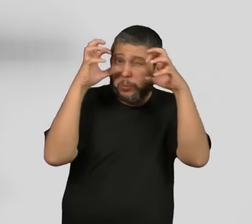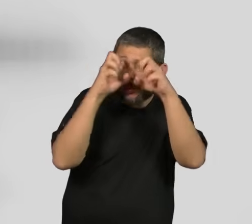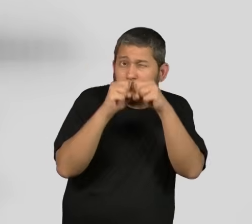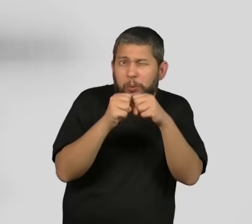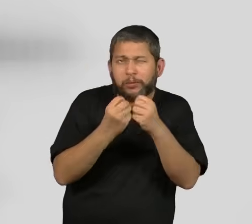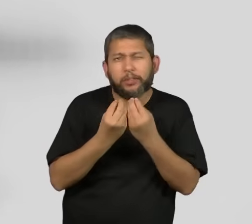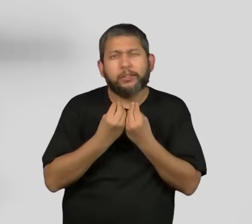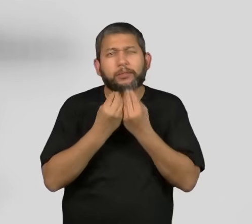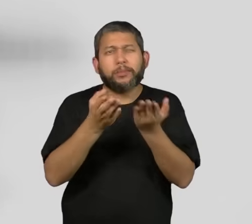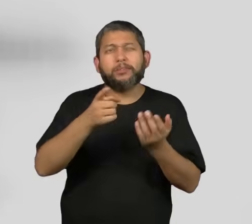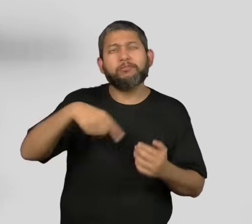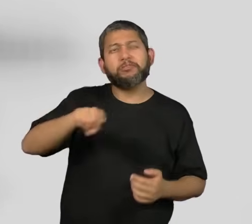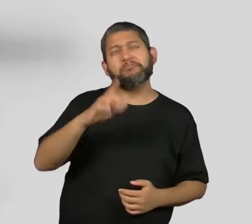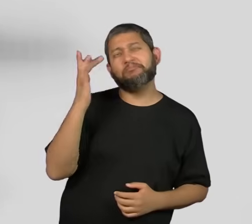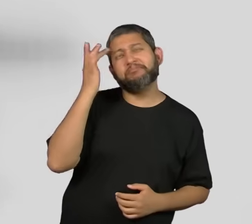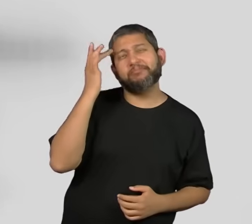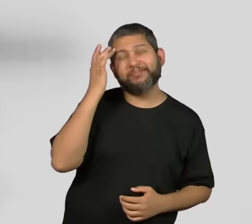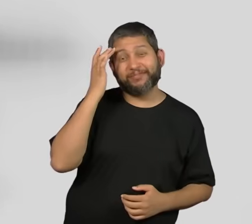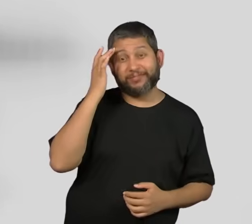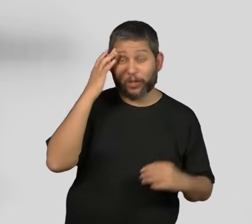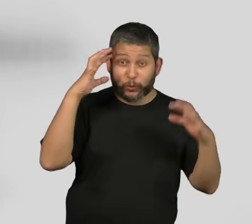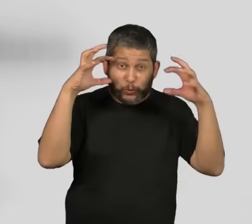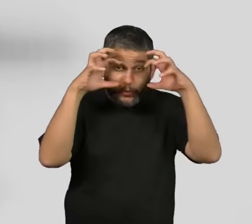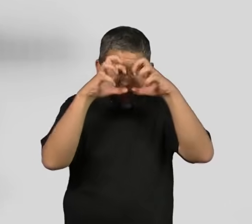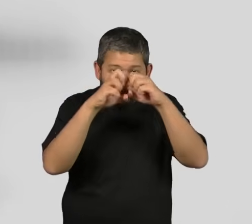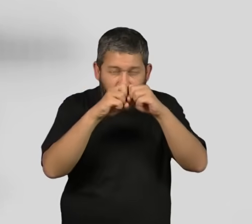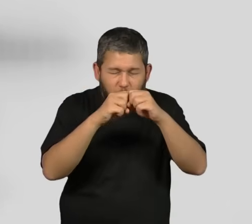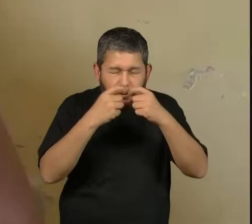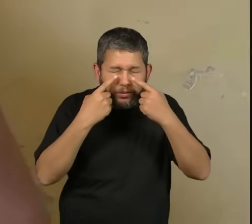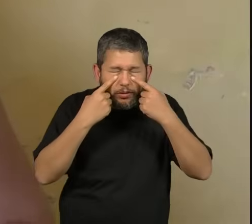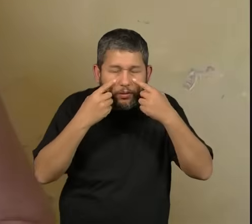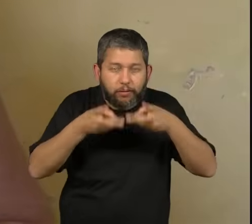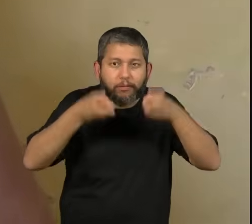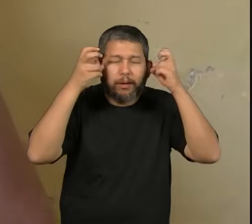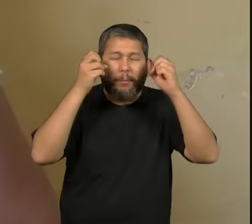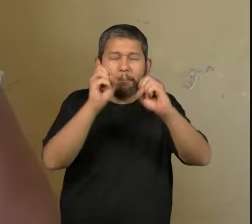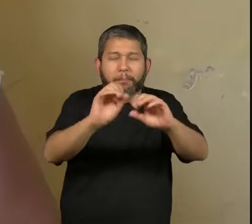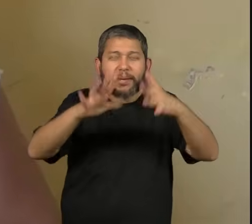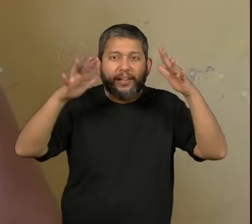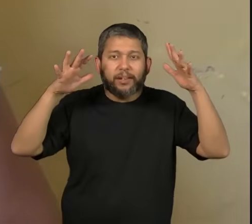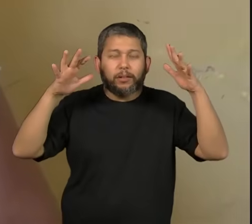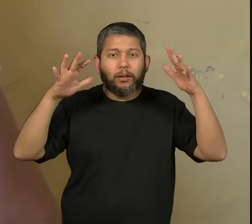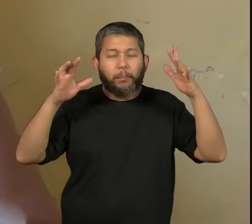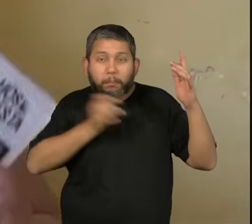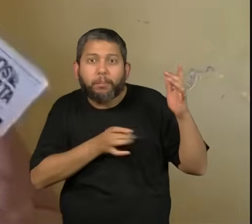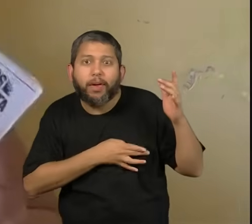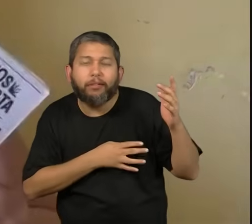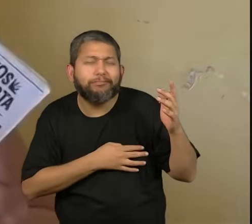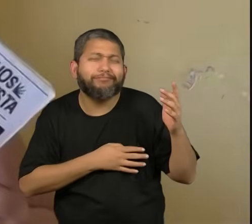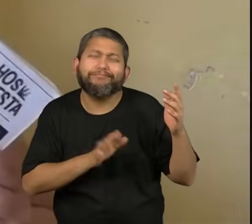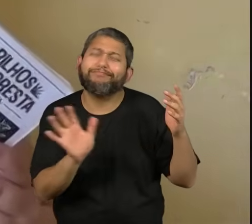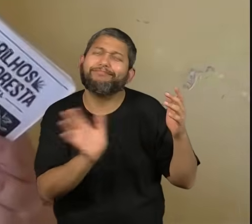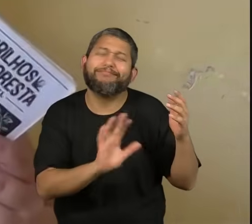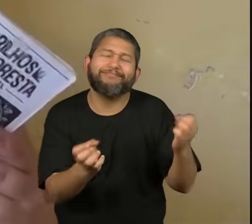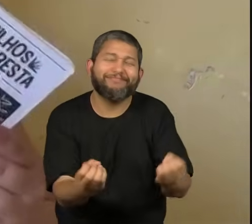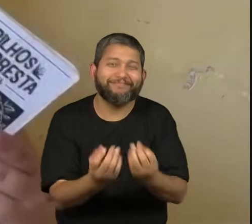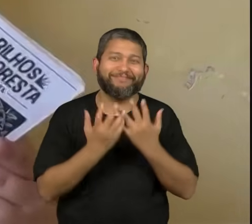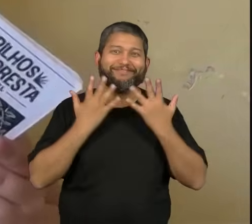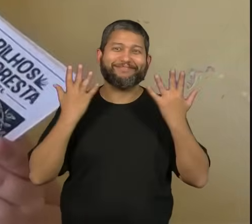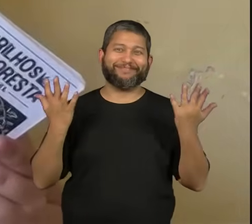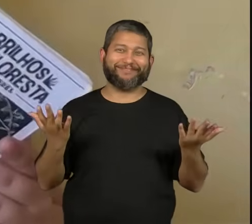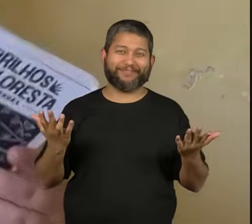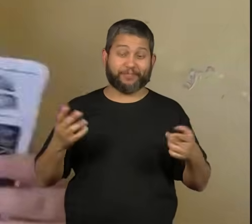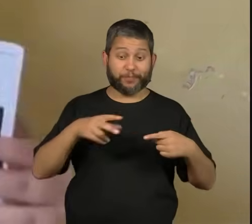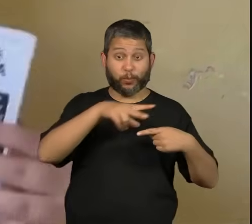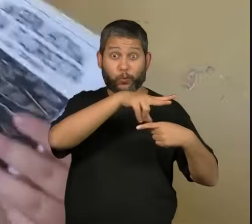maduro. Na escuridão há brilhos que te tira de um apuro. O cordel, minha gente, ele é uma